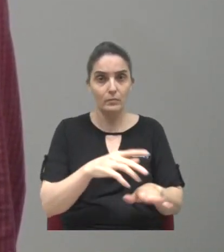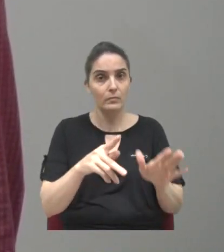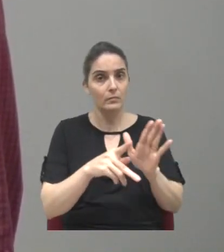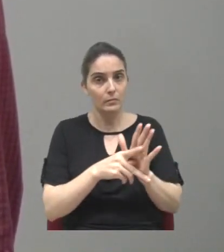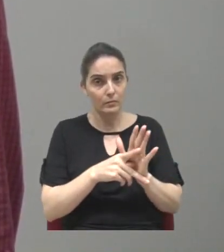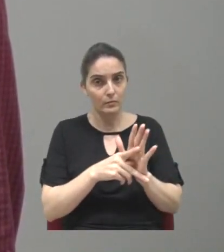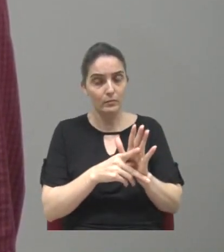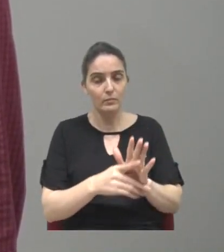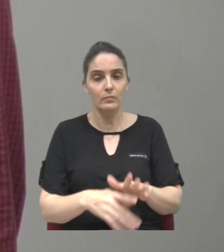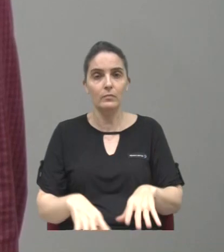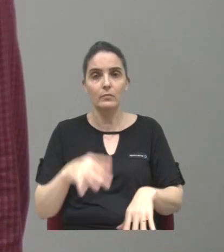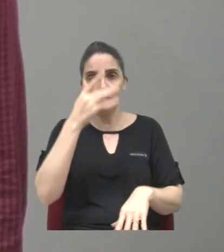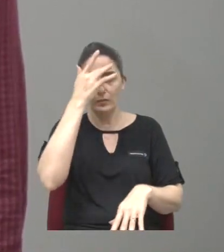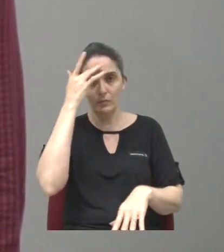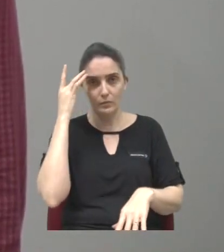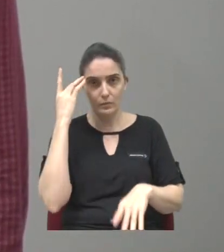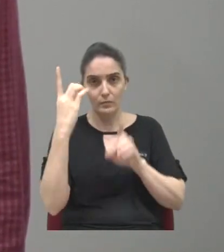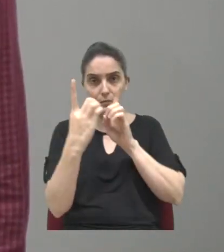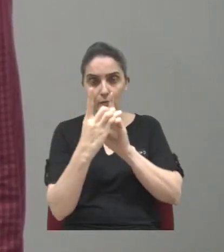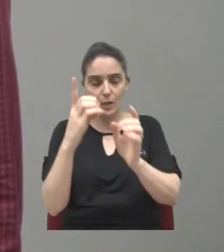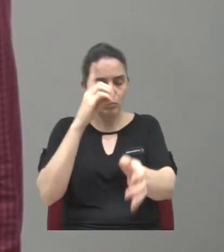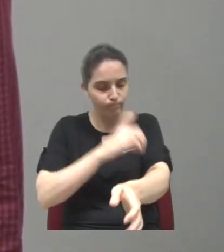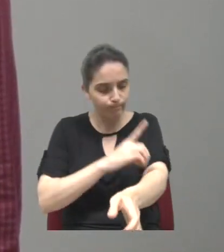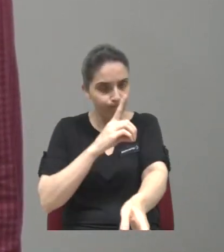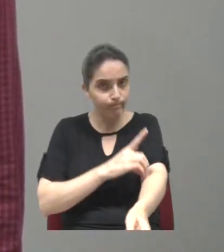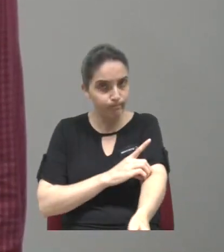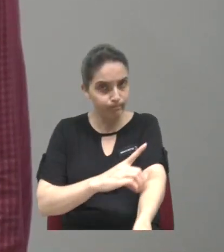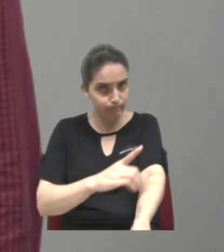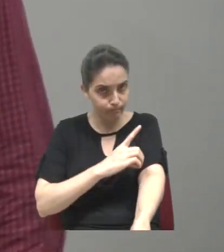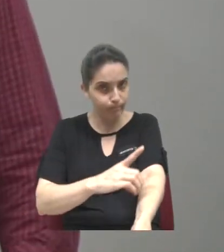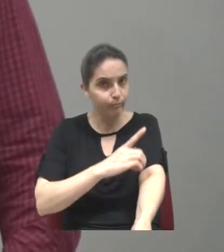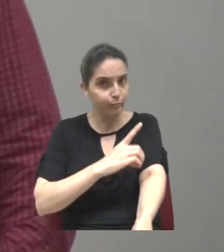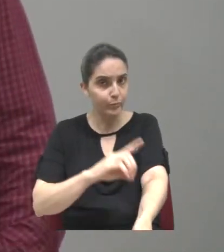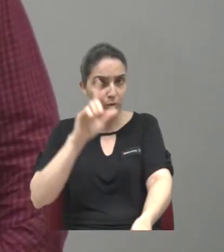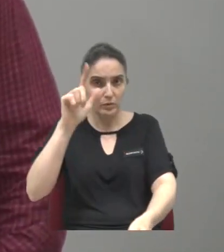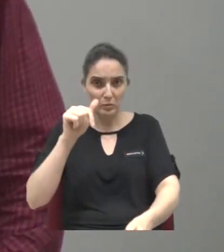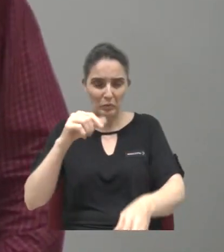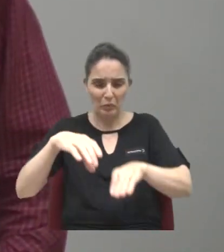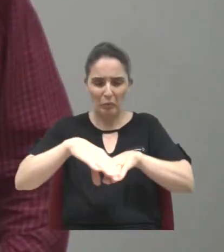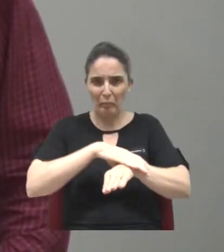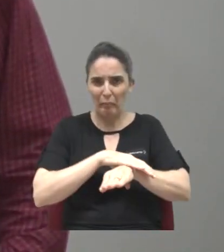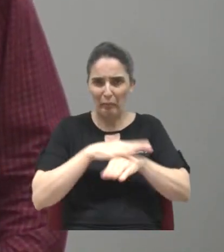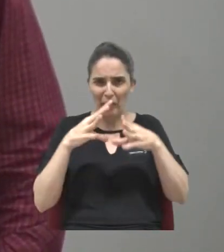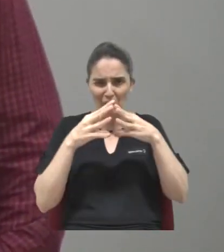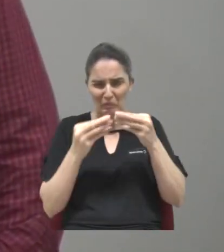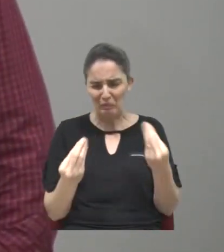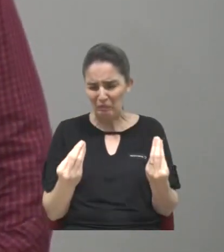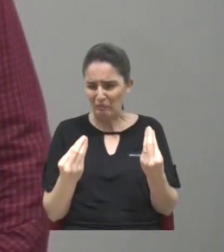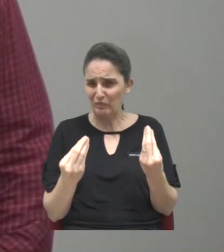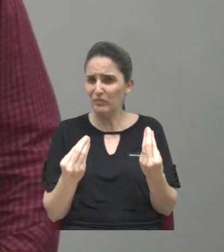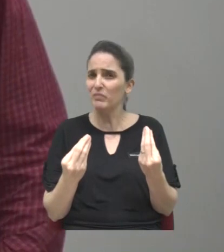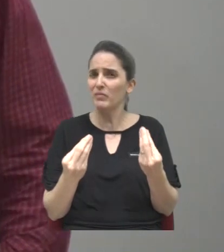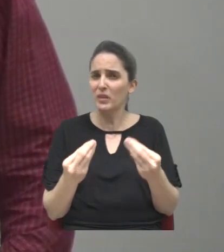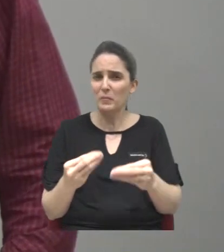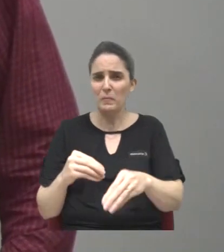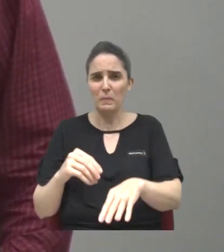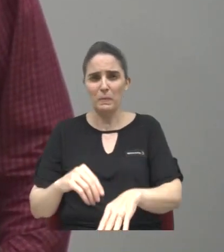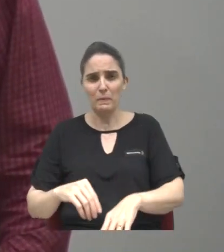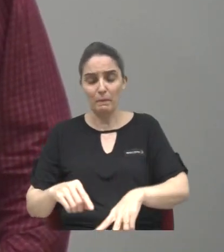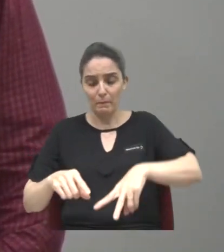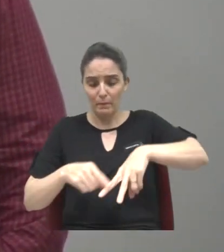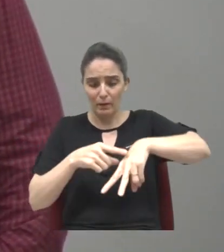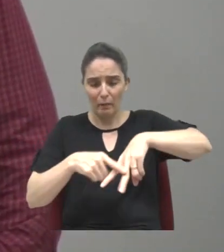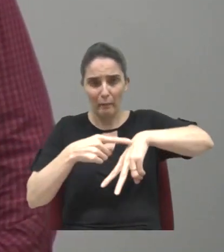na cidade. Porque depois, a hora que cai com o pé apodrecendo na fila, com ferida, perdendo perna, precisando de hemodiálise